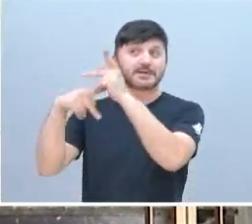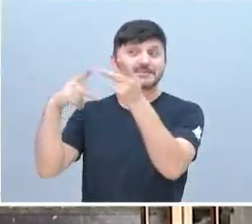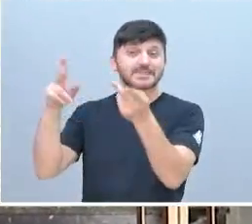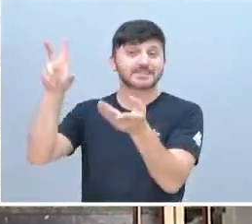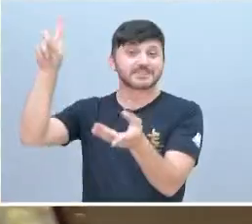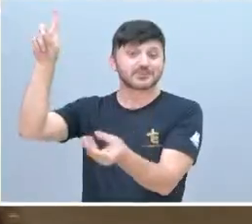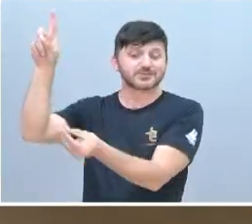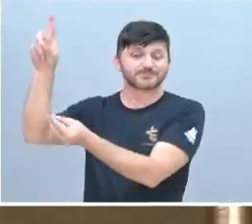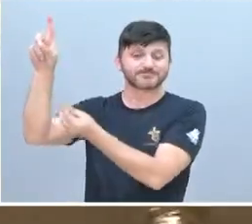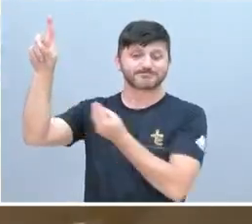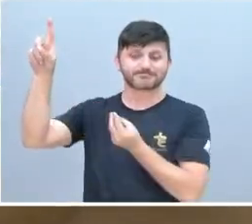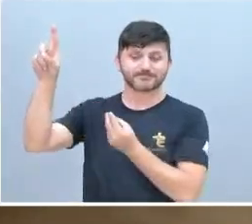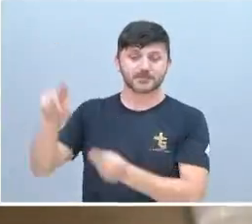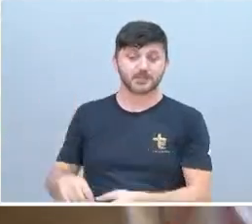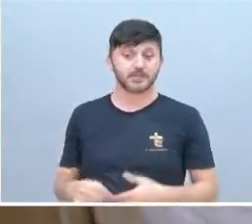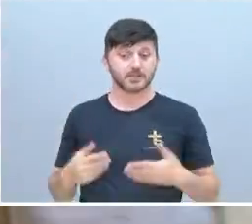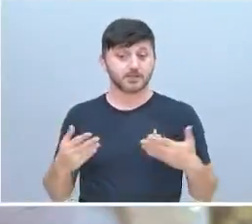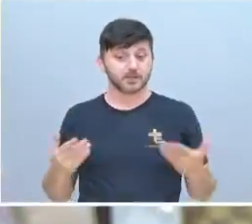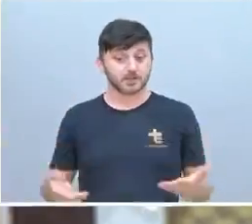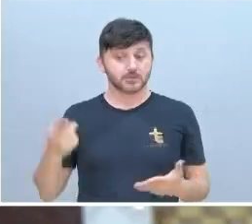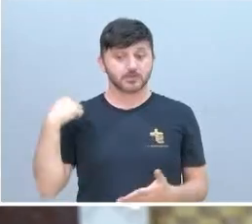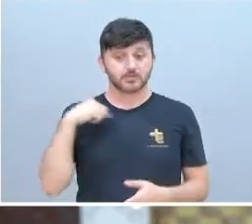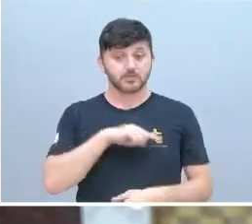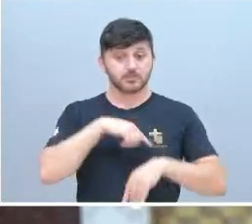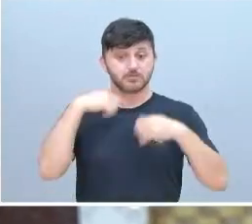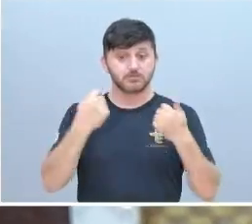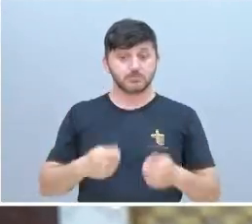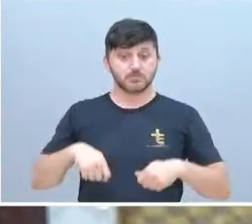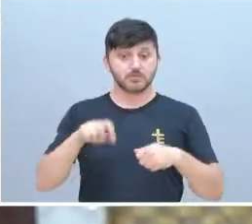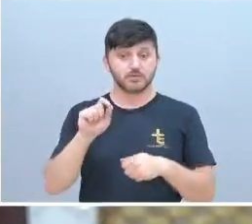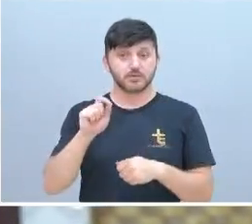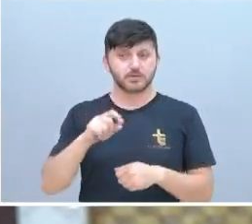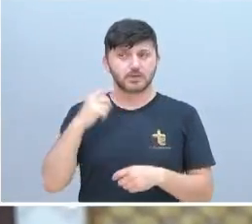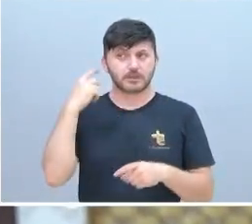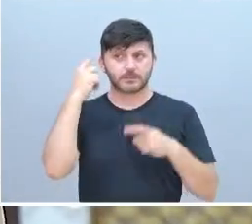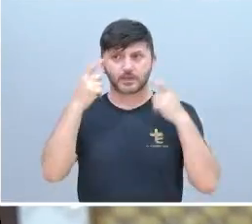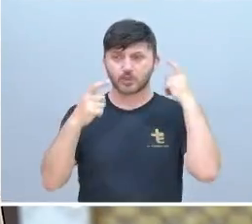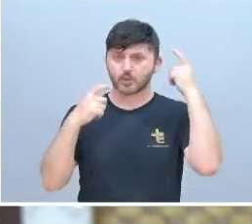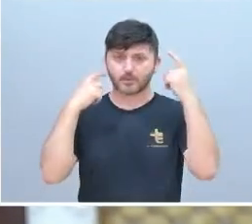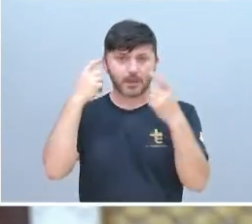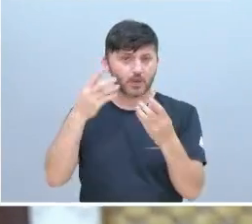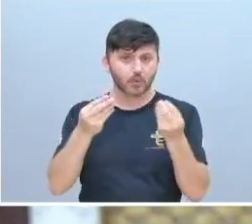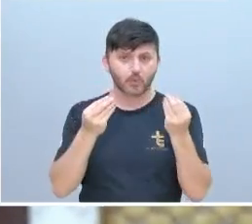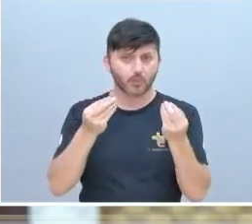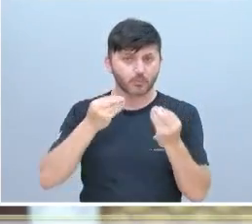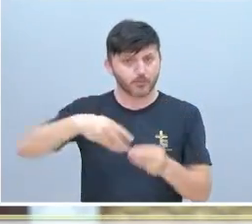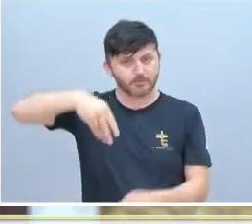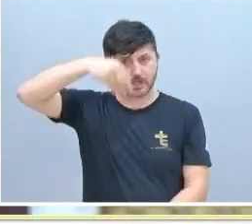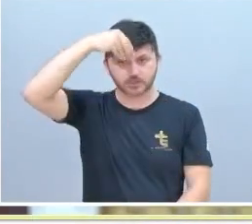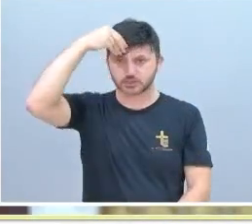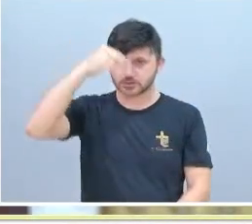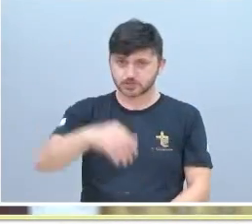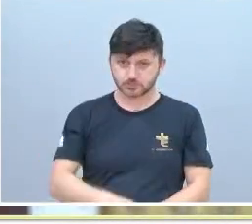Sendo assim, nós devíamos nos preocupar com o batizado.